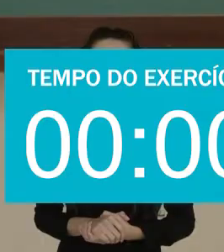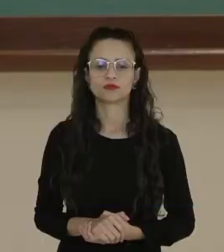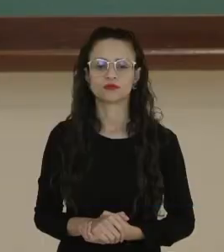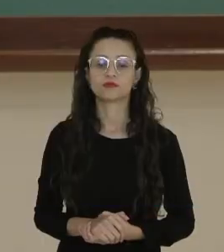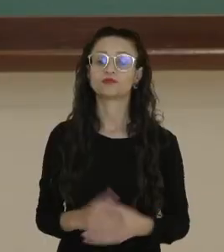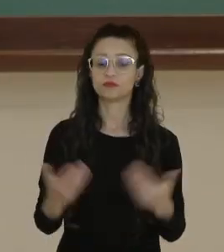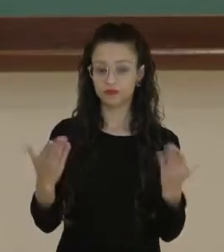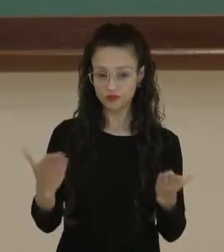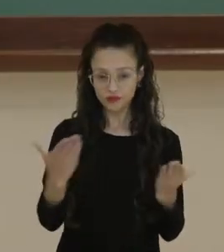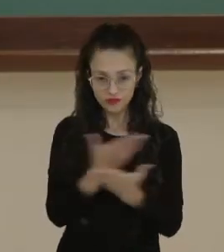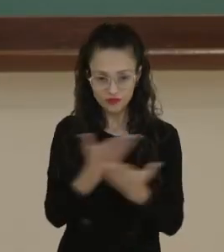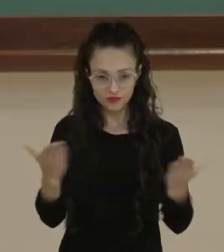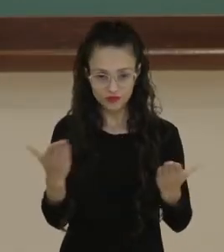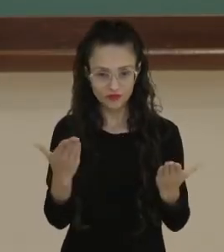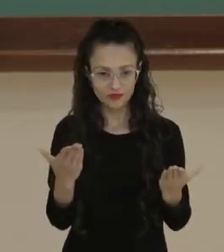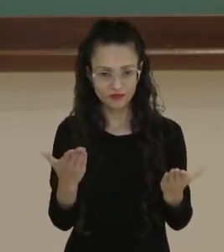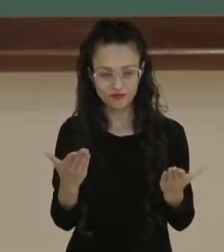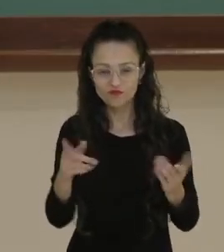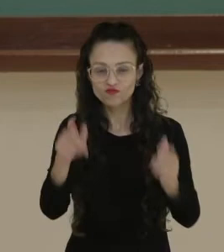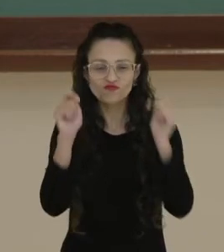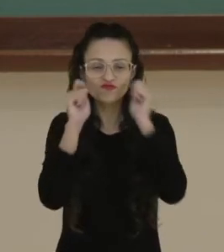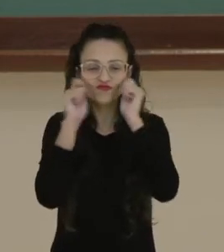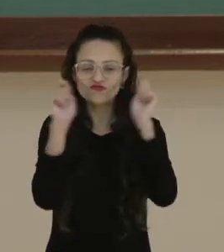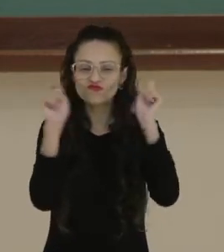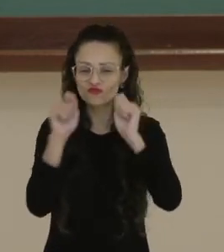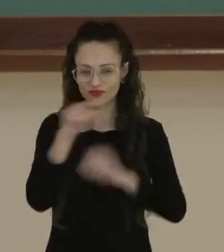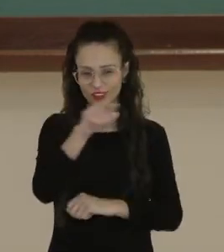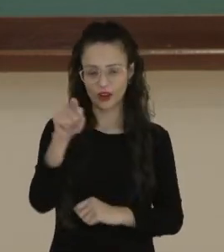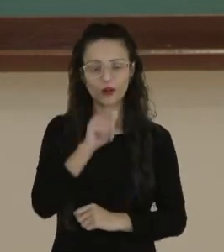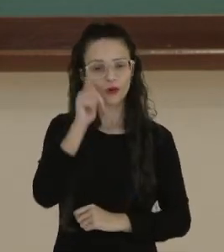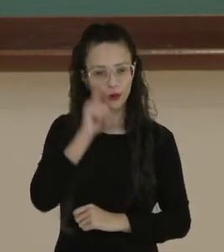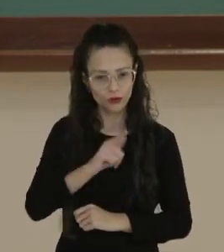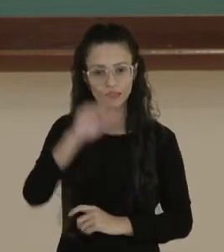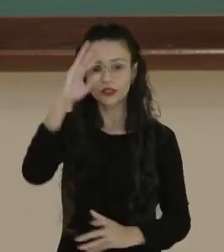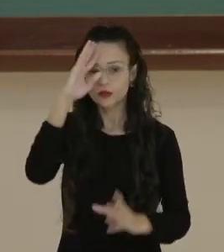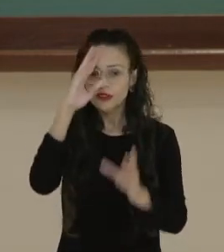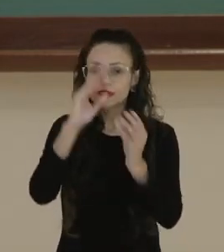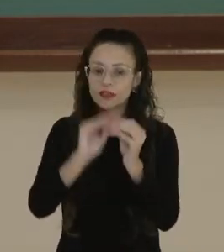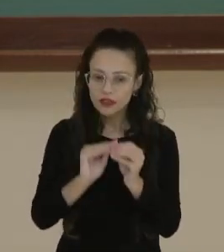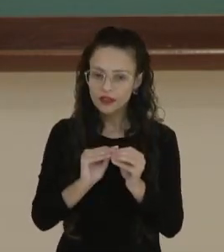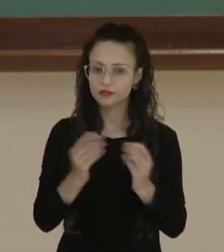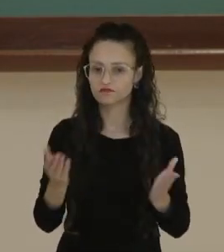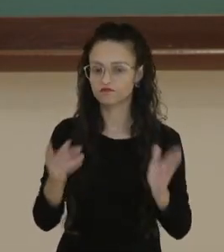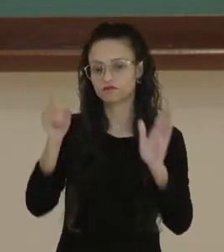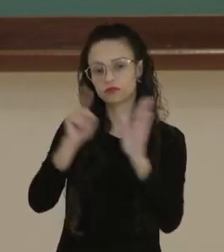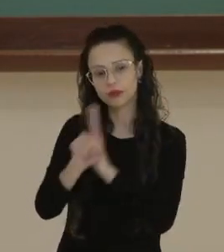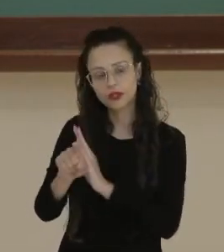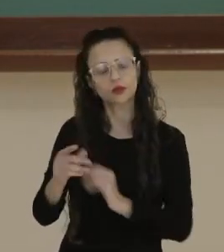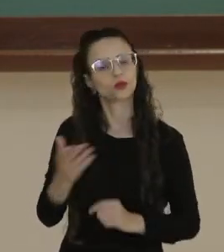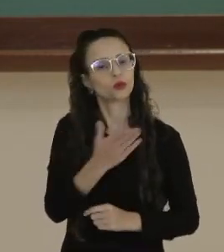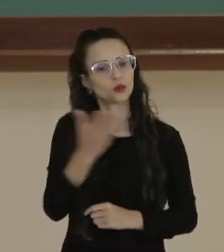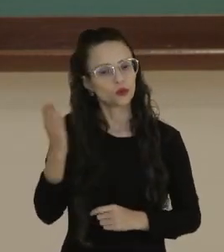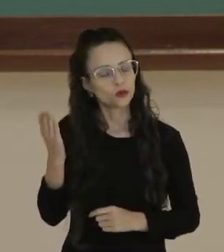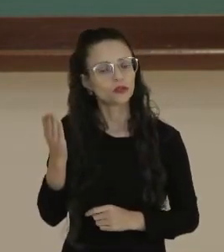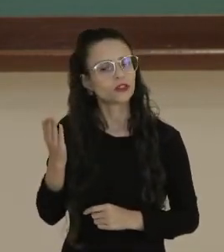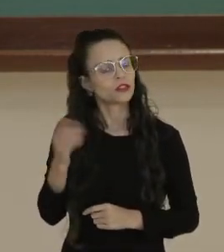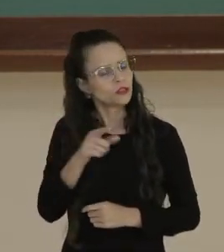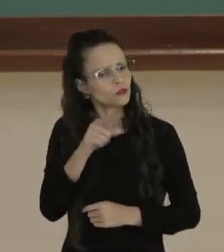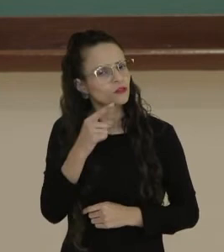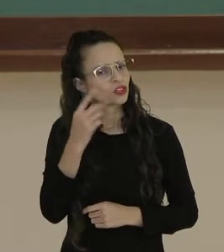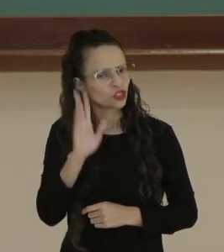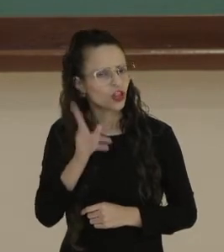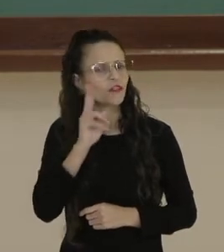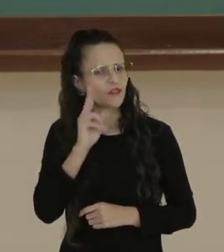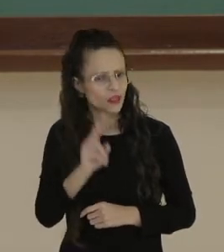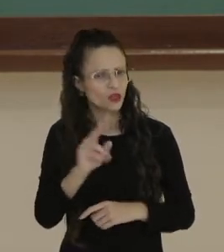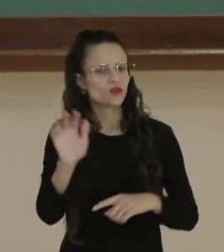E aí, meus queridos, pimpolhada de casa, conseguiram entender aí essa questão? Será que tem alguma relação? Cara, você deve ter visto já